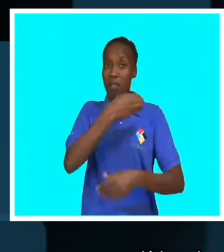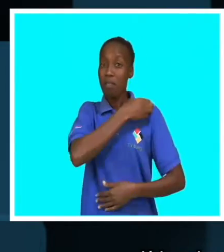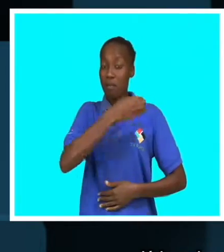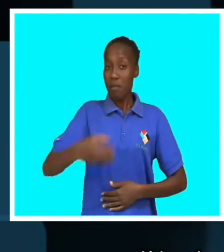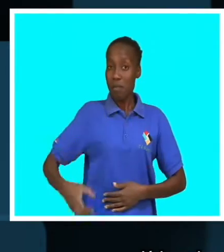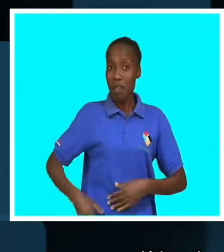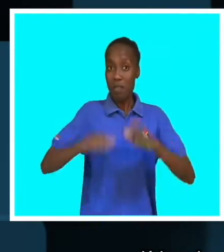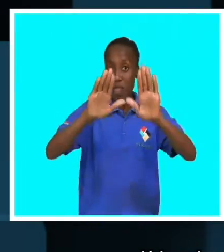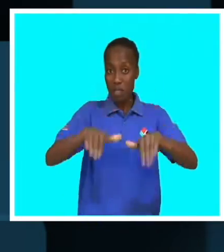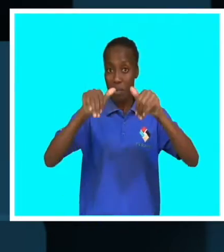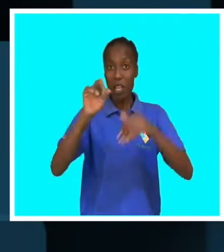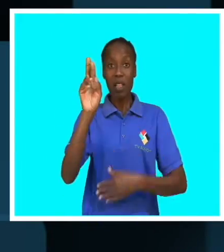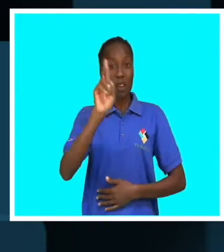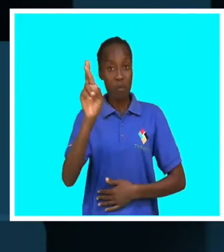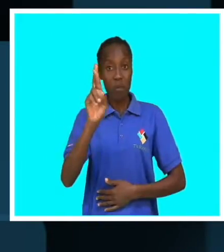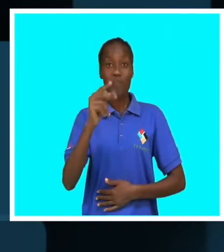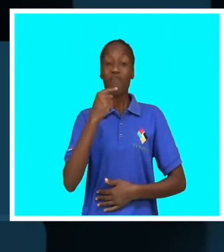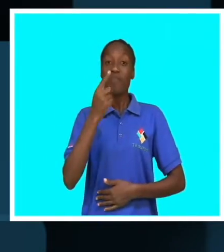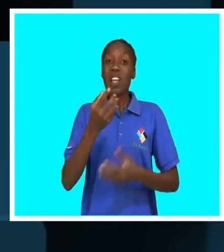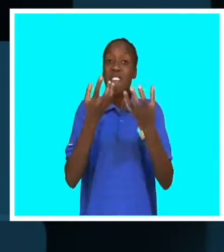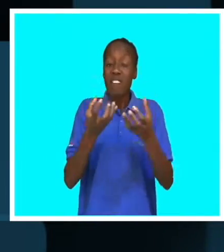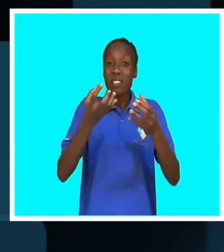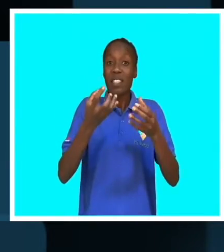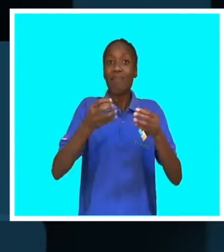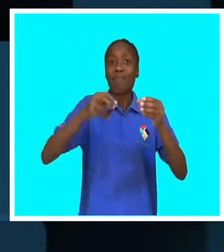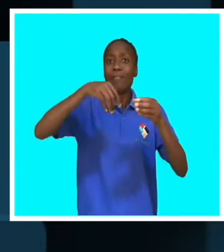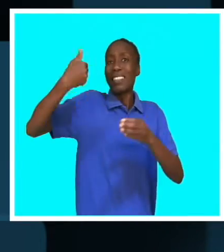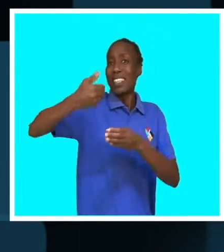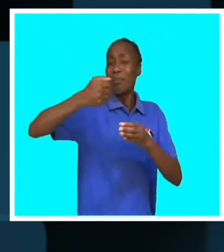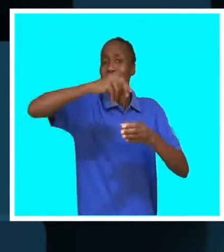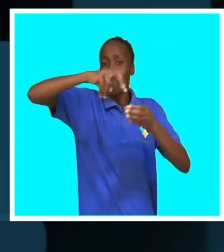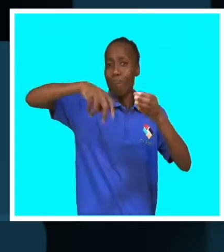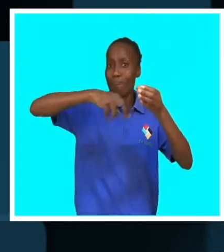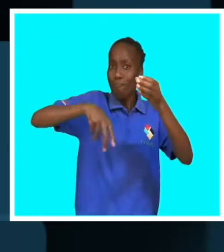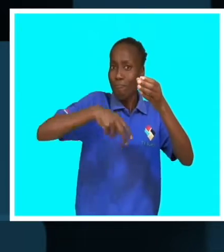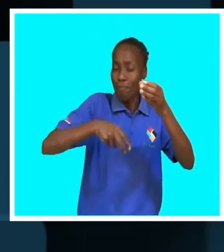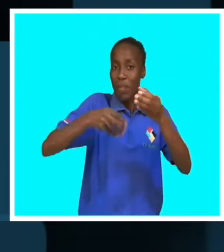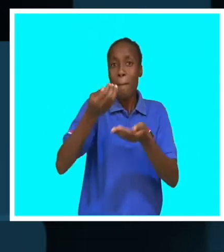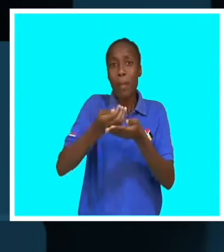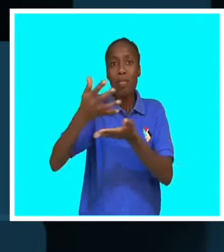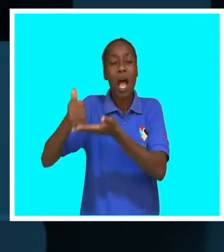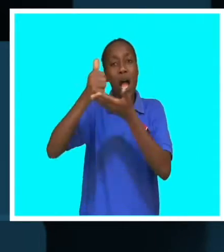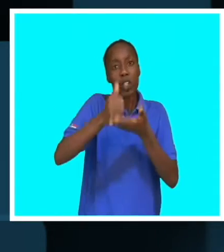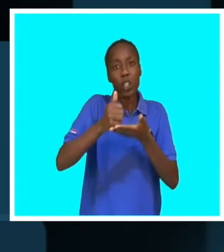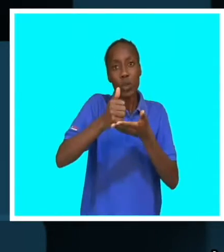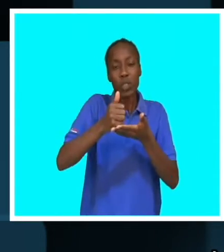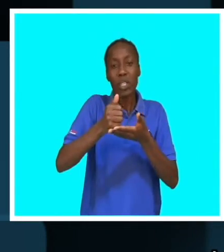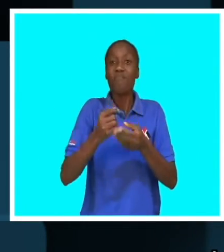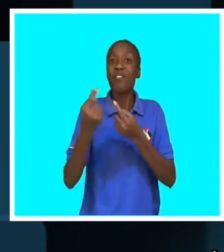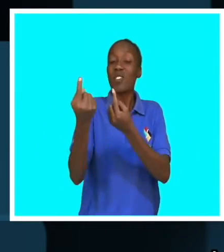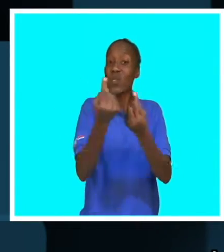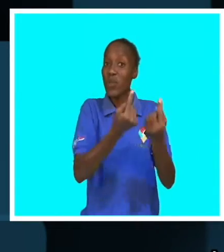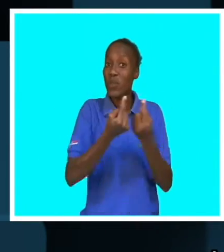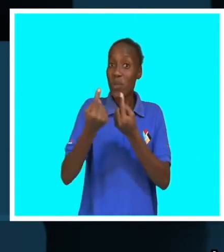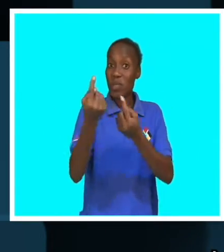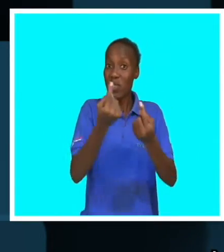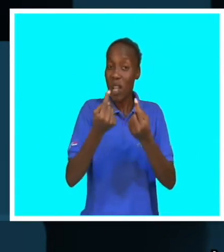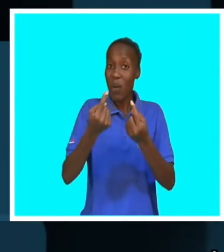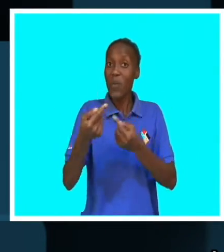-presidente da Assembleia da República, que sempre tem pedido ajuda para descer. A acessibilidade é esta